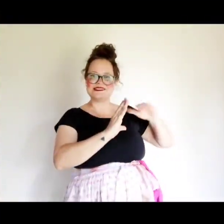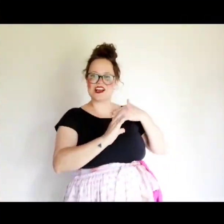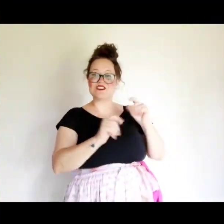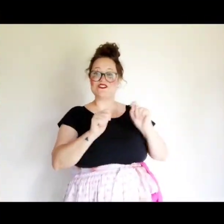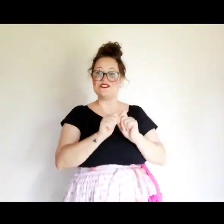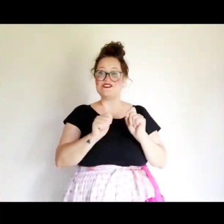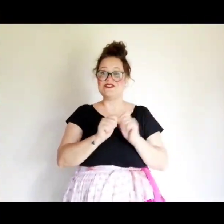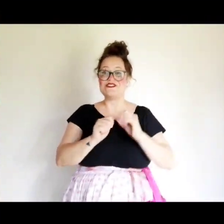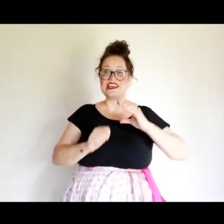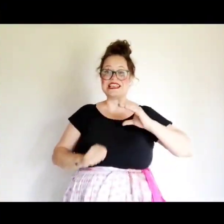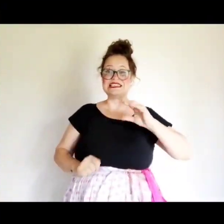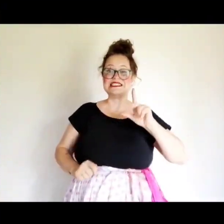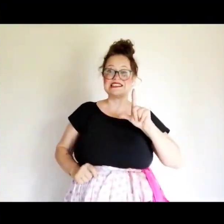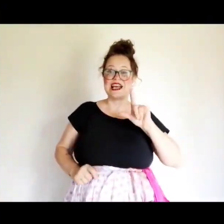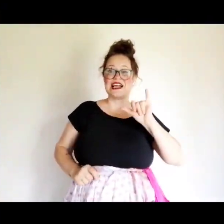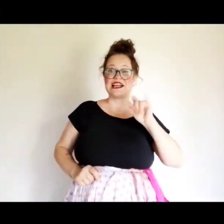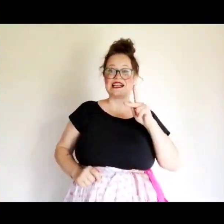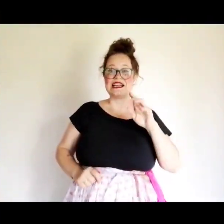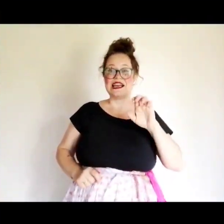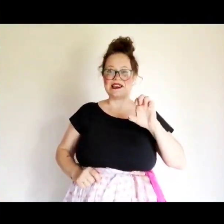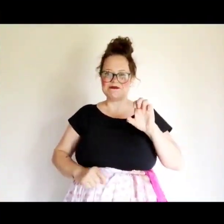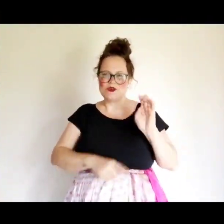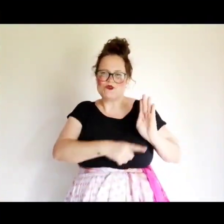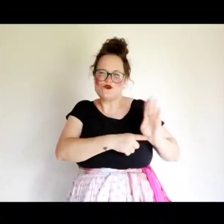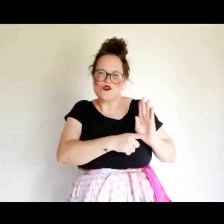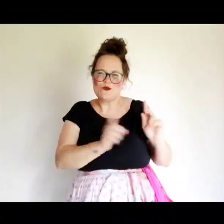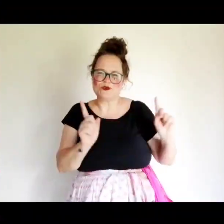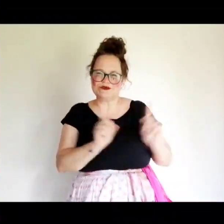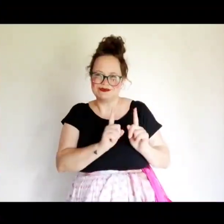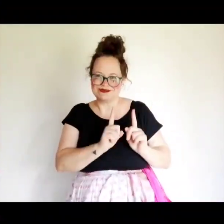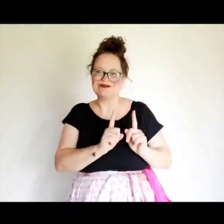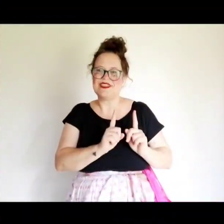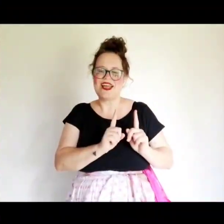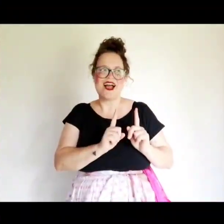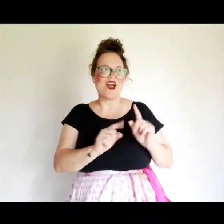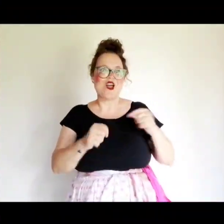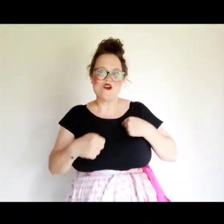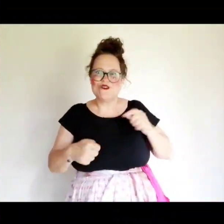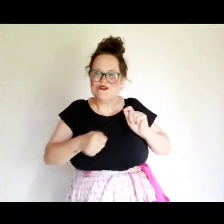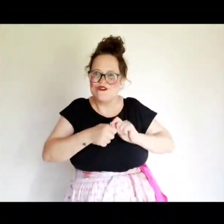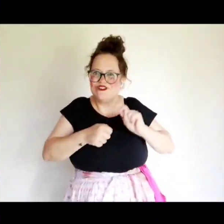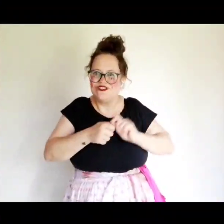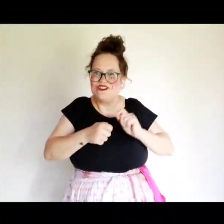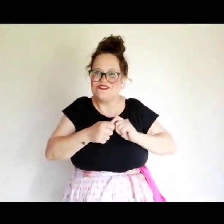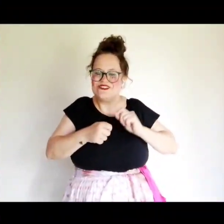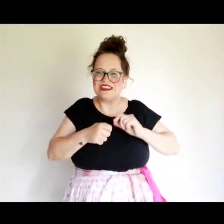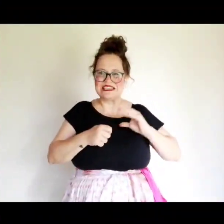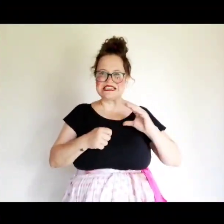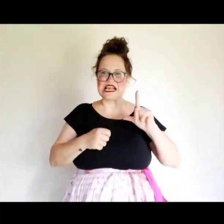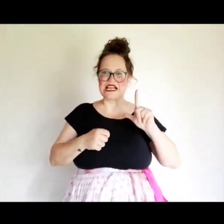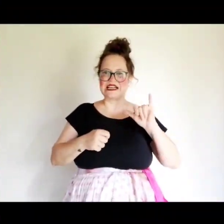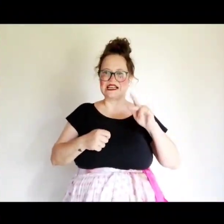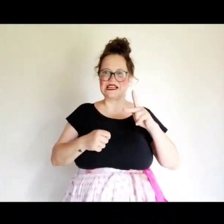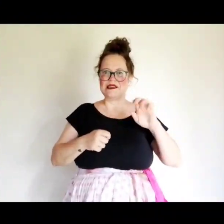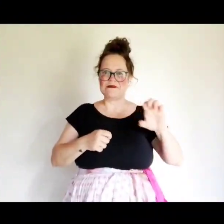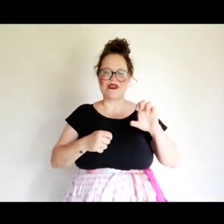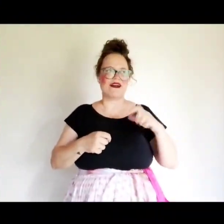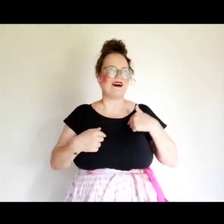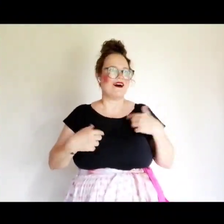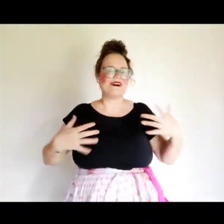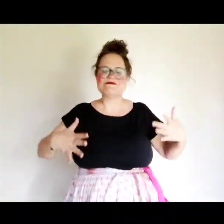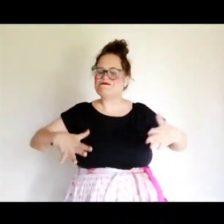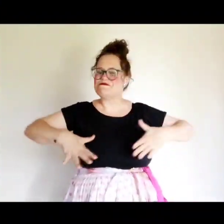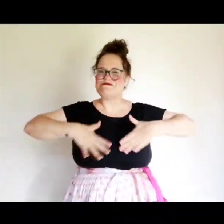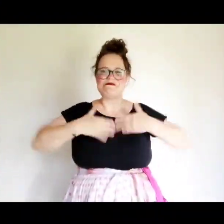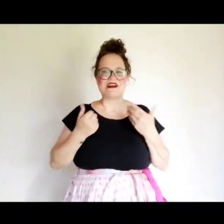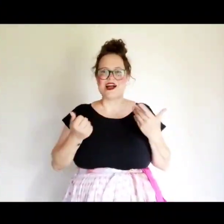mensagem: eu fiz um clipe da Humília. Clipe da Humília? E eu fiquei